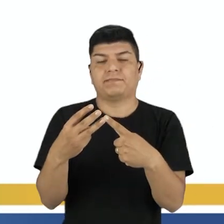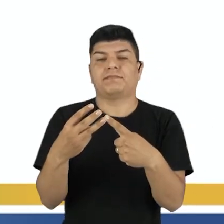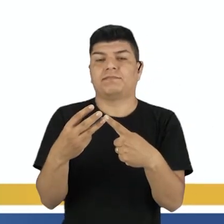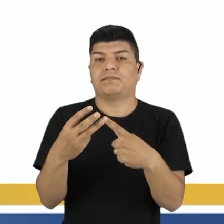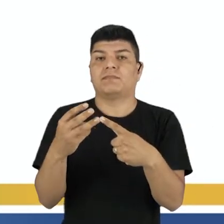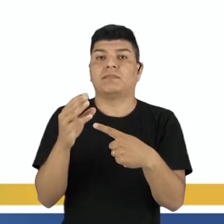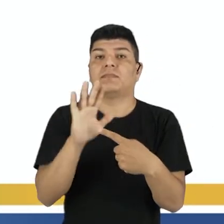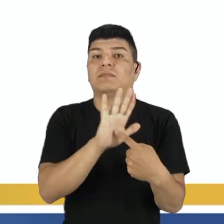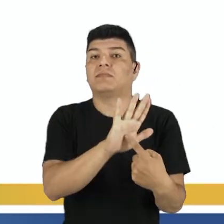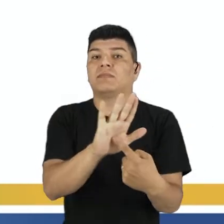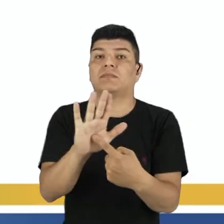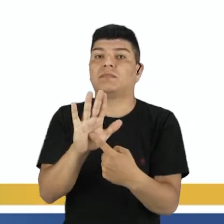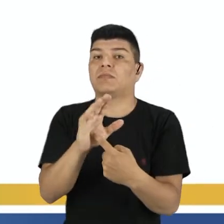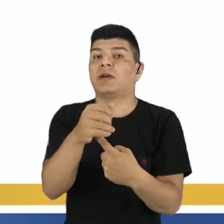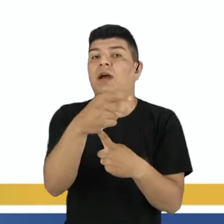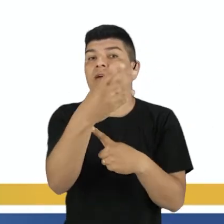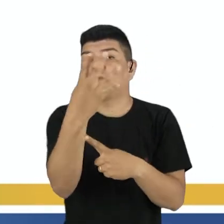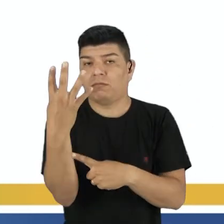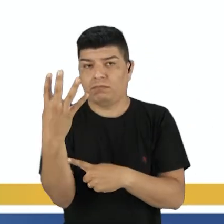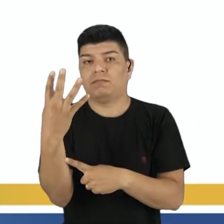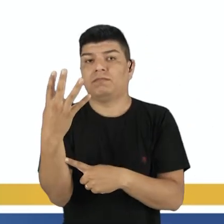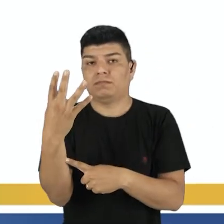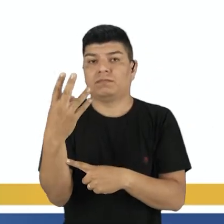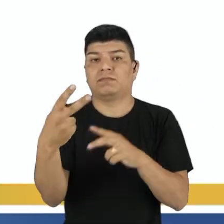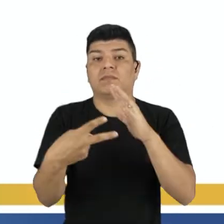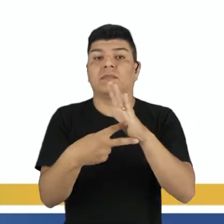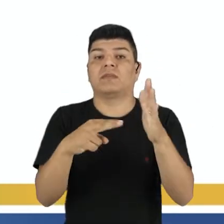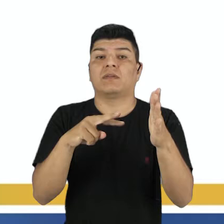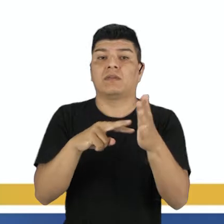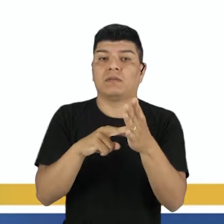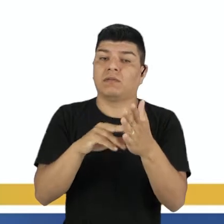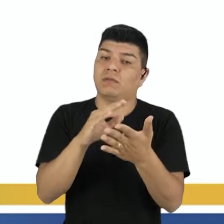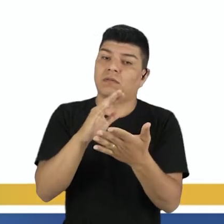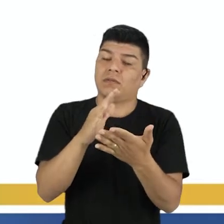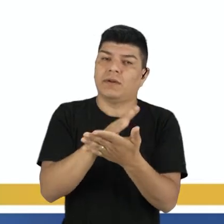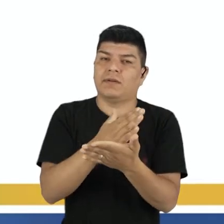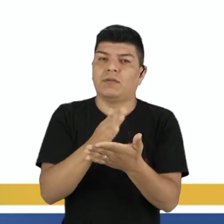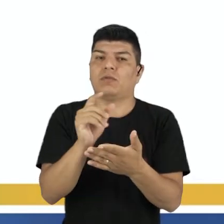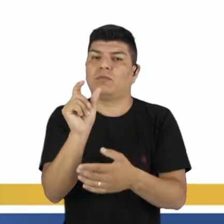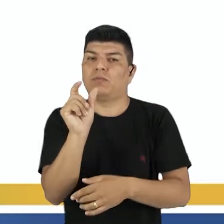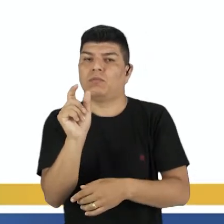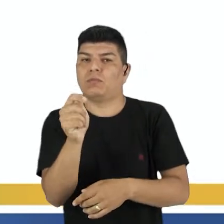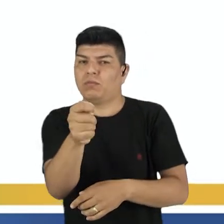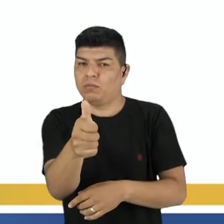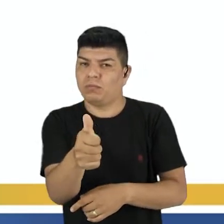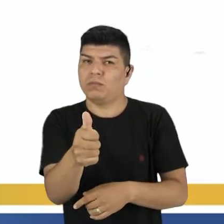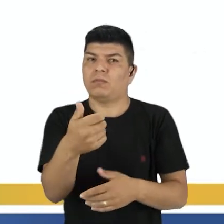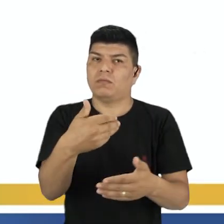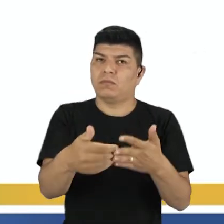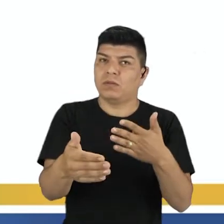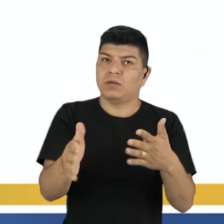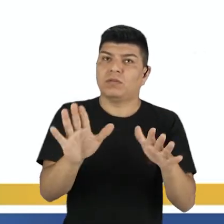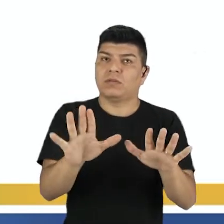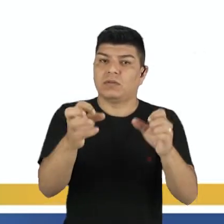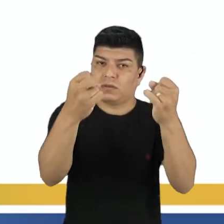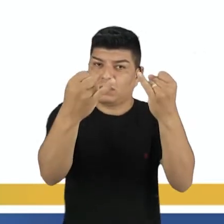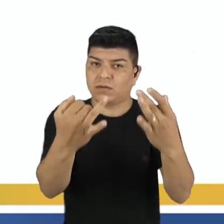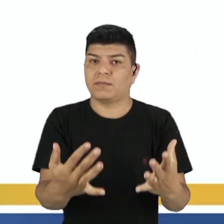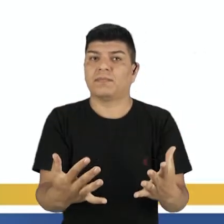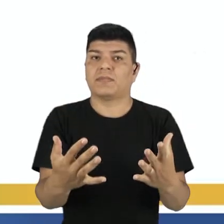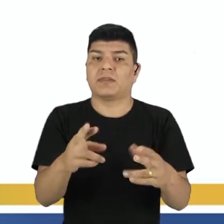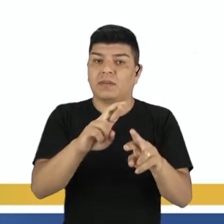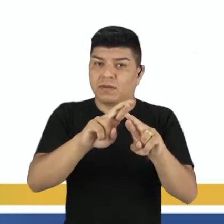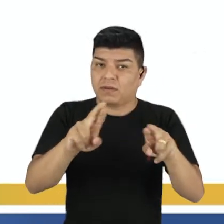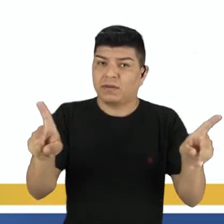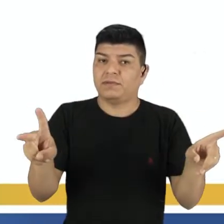não especificar uma quantidade. Então, eles vão significar, assim, algum, um pouco, dependendo do que você está falando. A